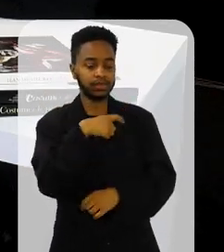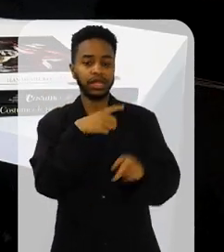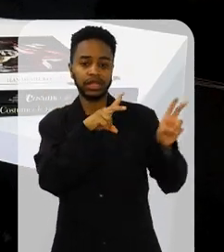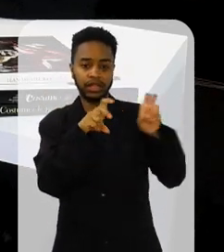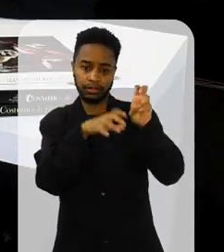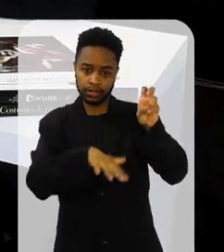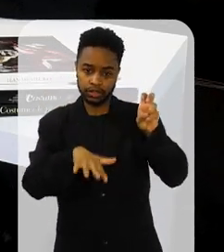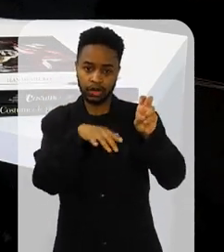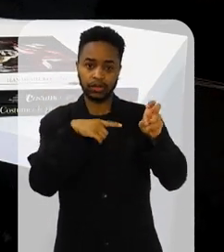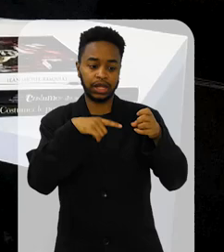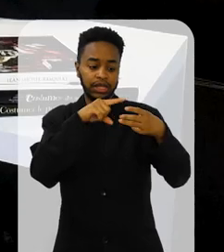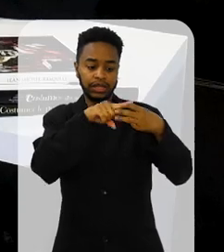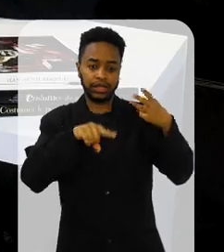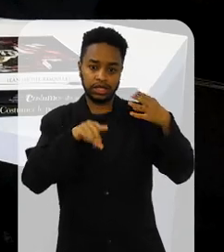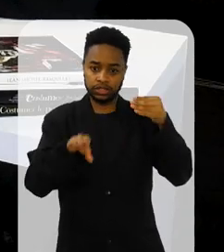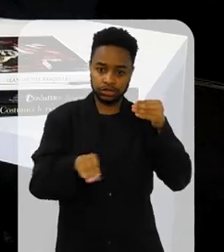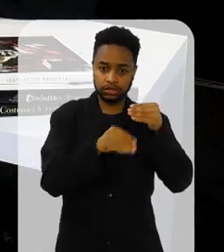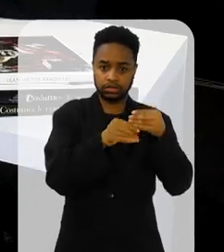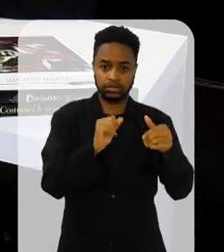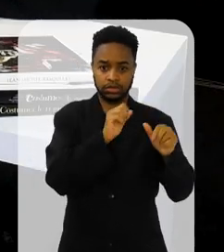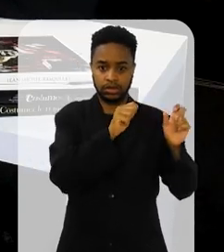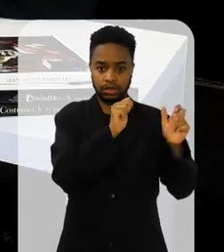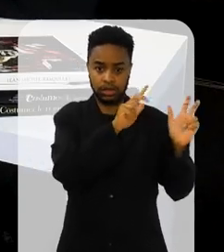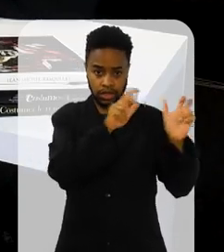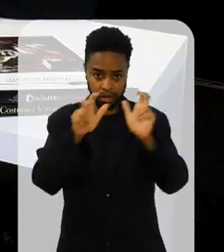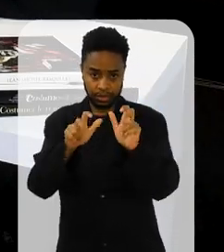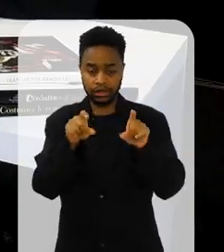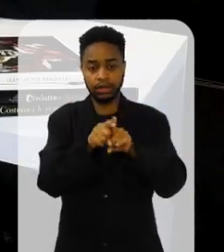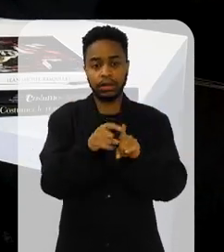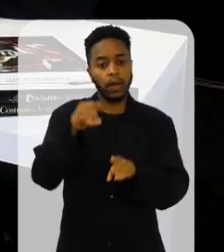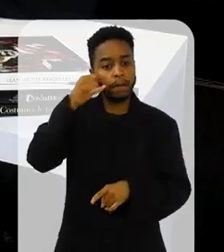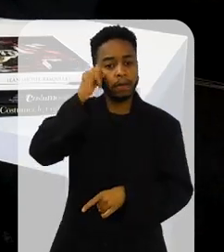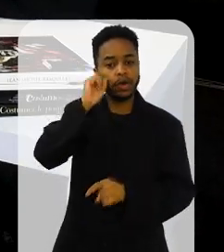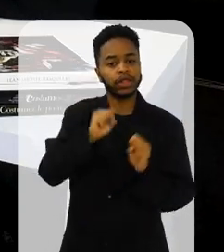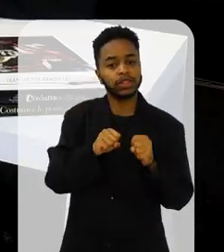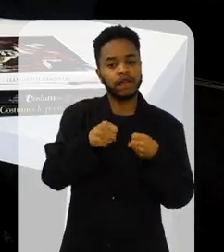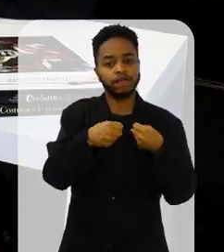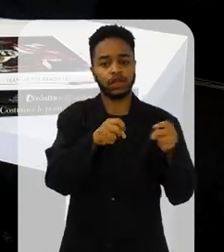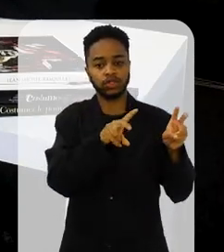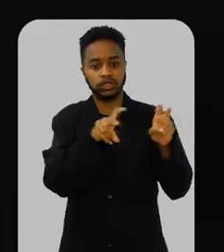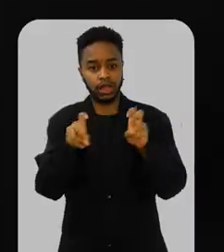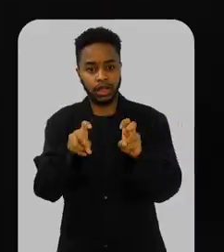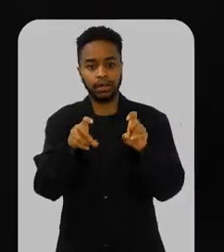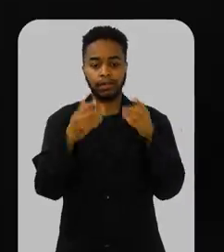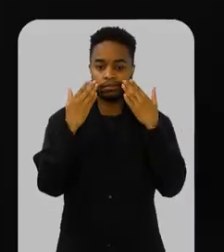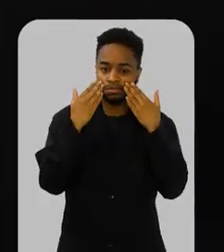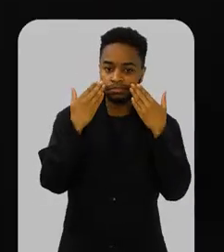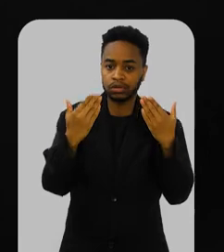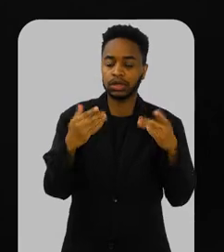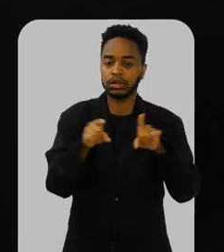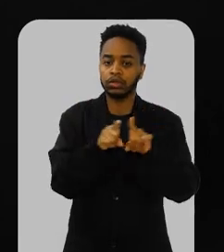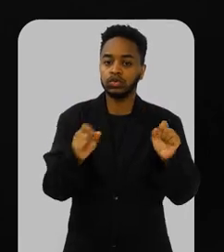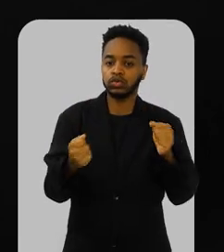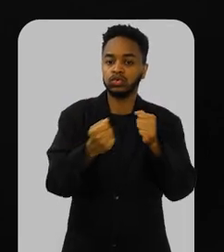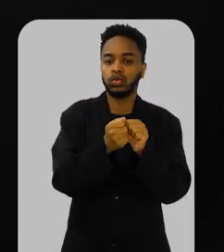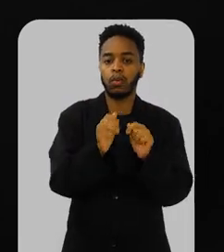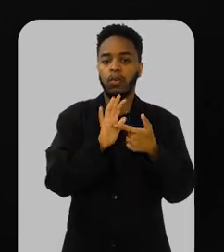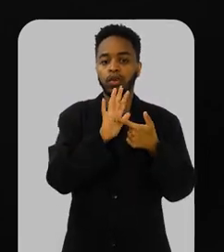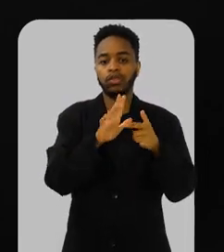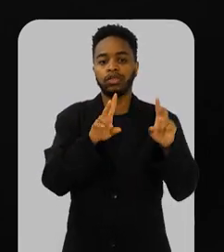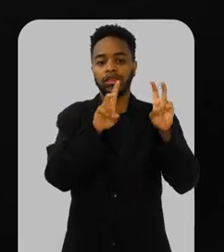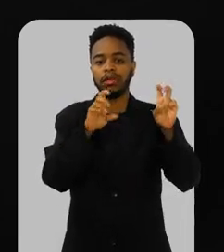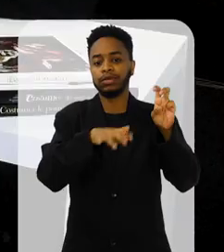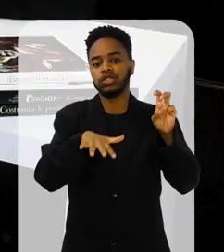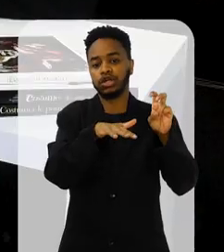que é dividido em 3 subtemas que os dois bois defendem cada um a sua temática, que juntos fazem a temática geral do